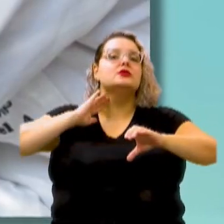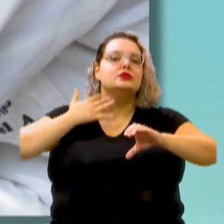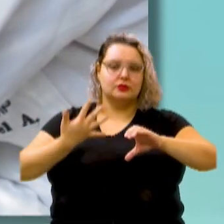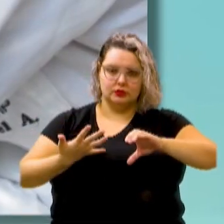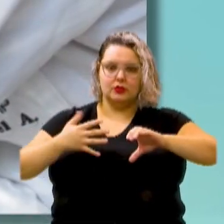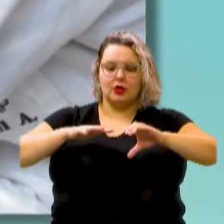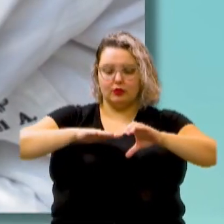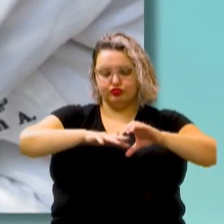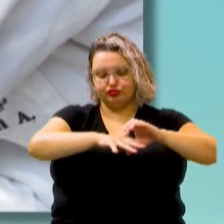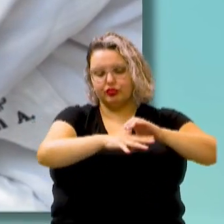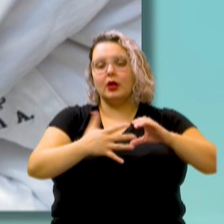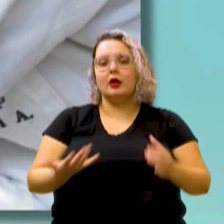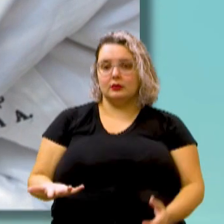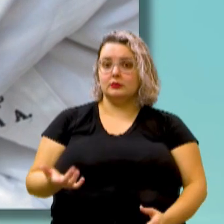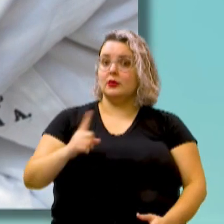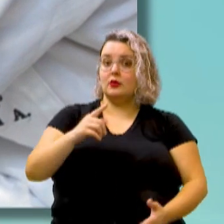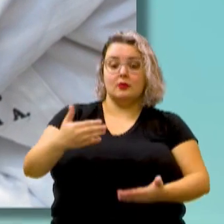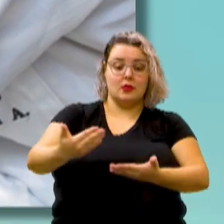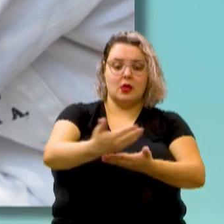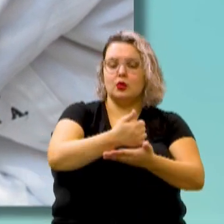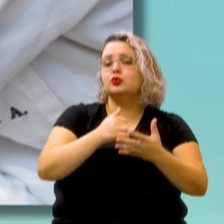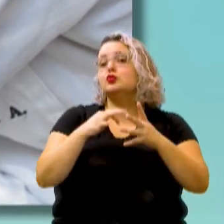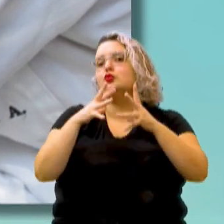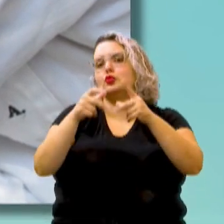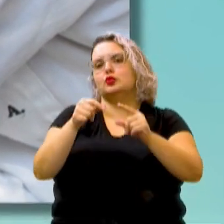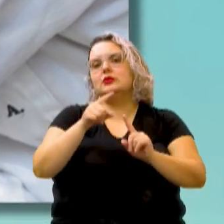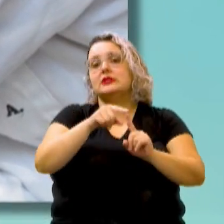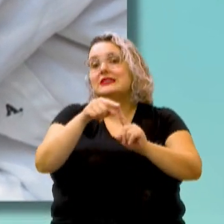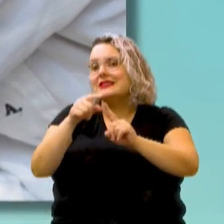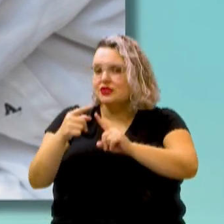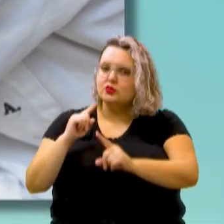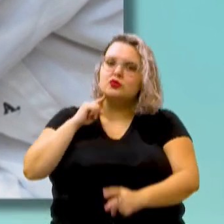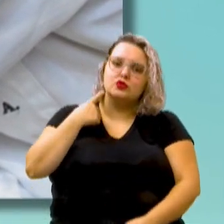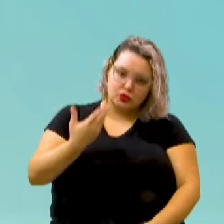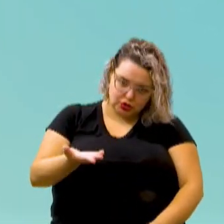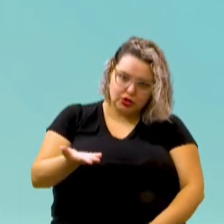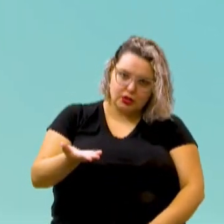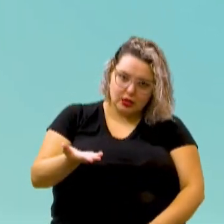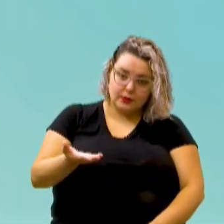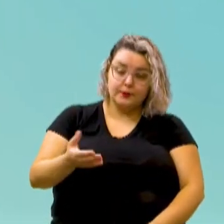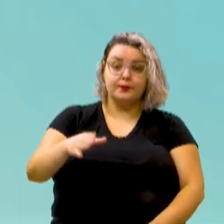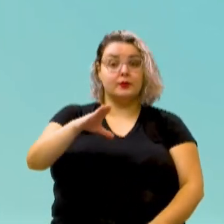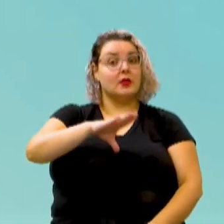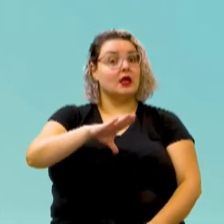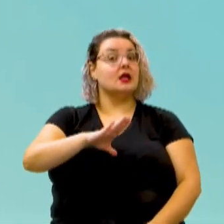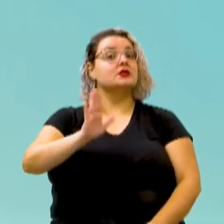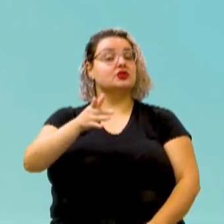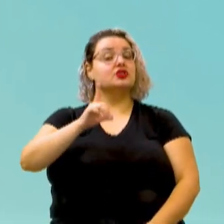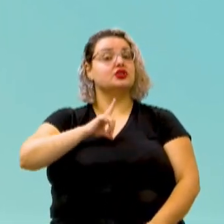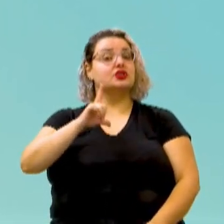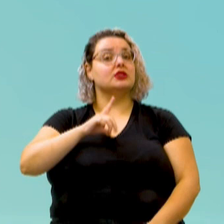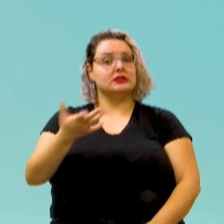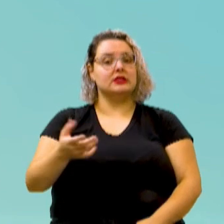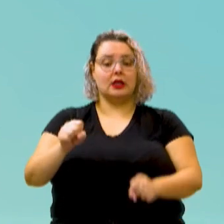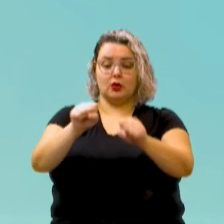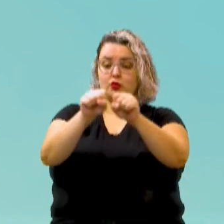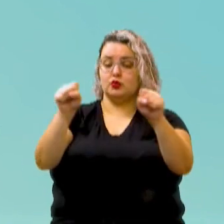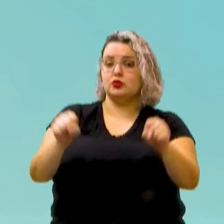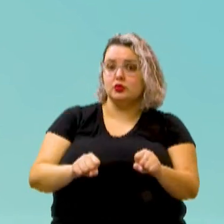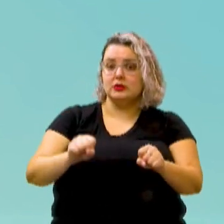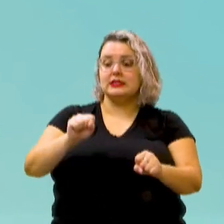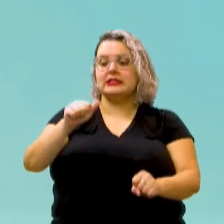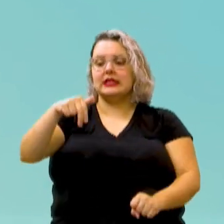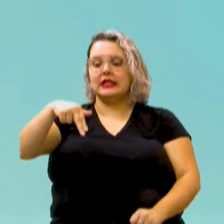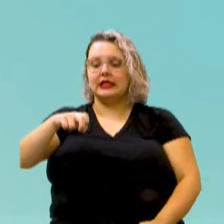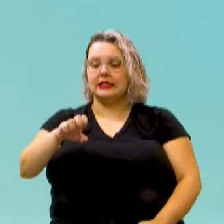foram projetados para remover completamente esse tipo de contaminante. Então, em cidades que já têm um sistema